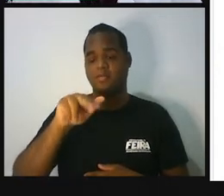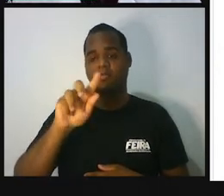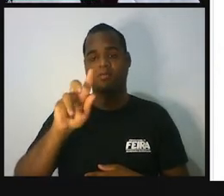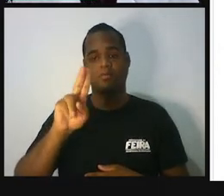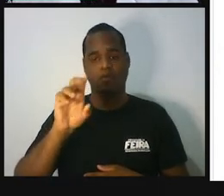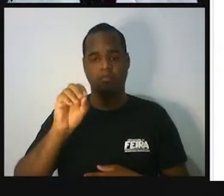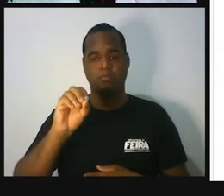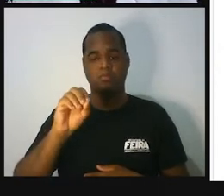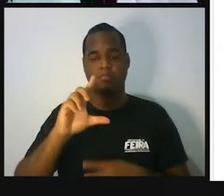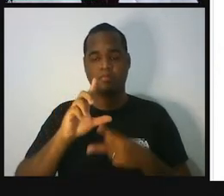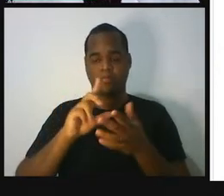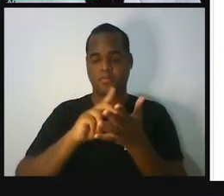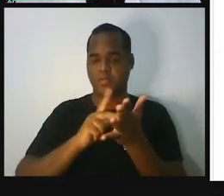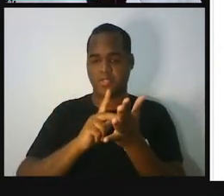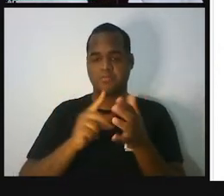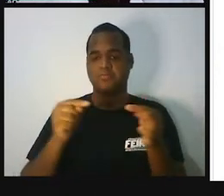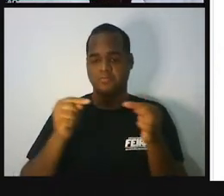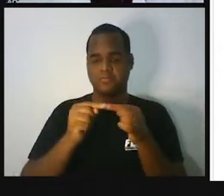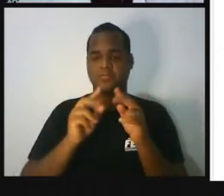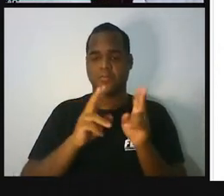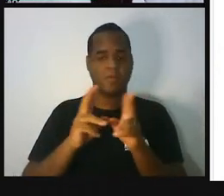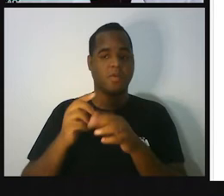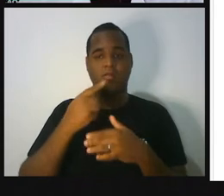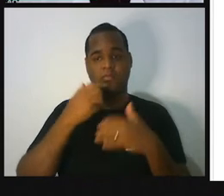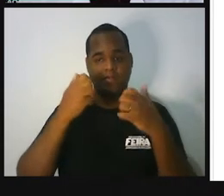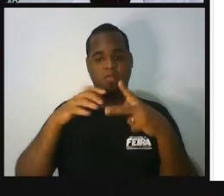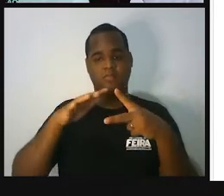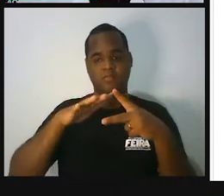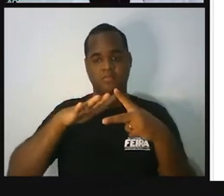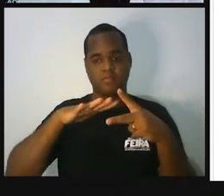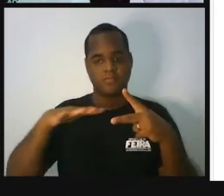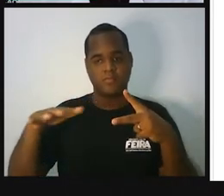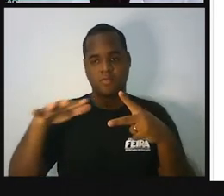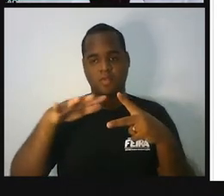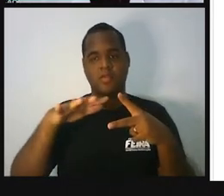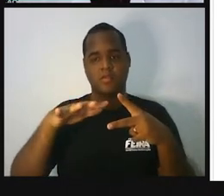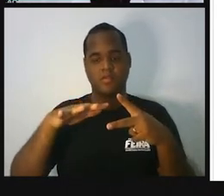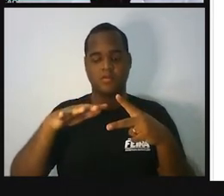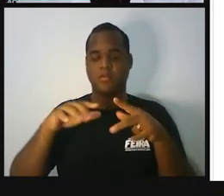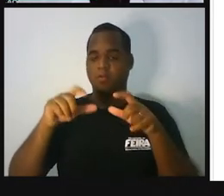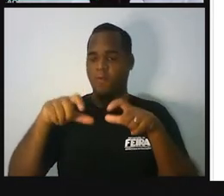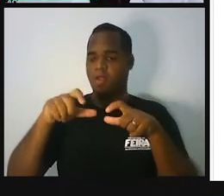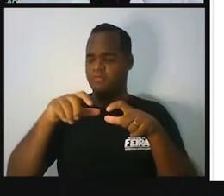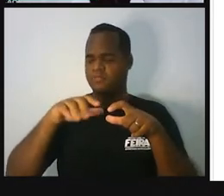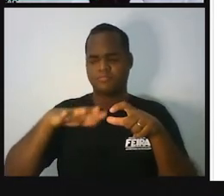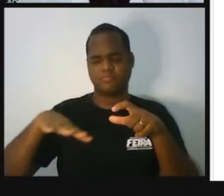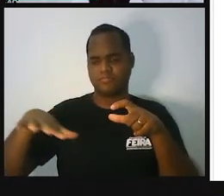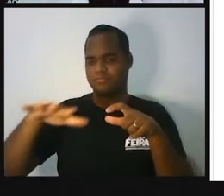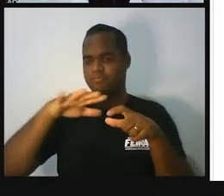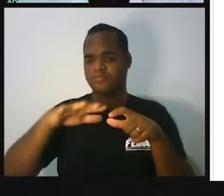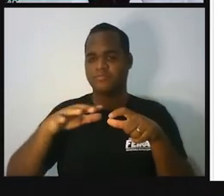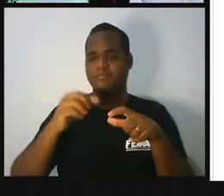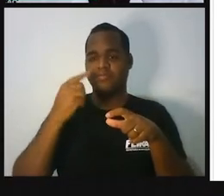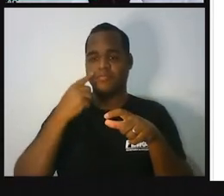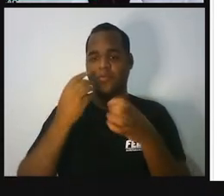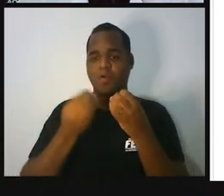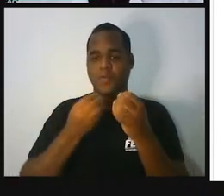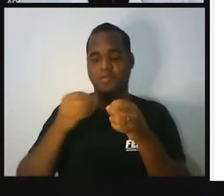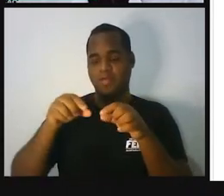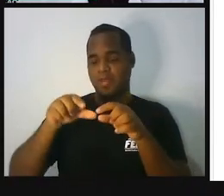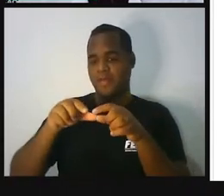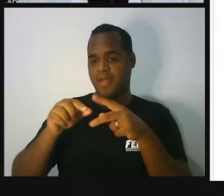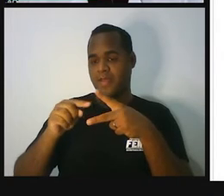a geometria Disk ângulo É isso aí ó é a região região lembre-se região é abertura